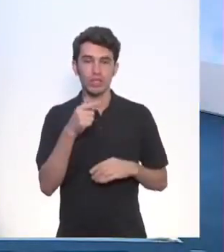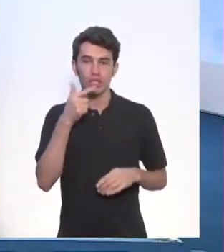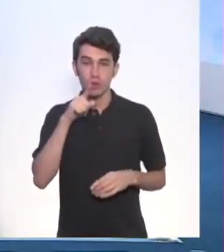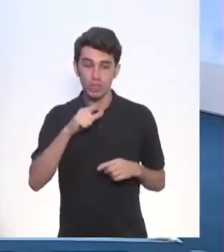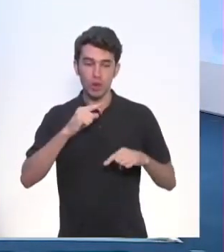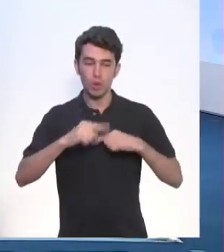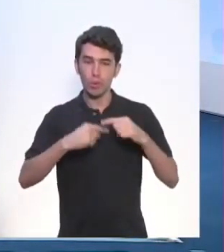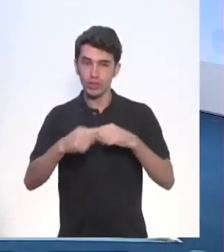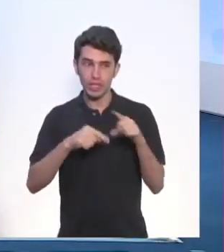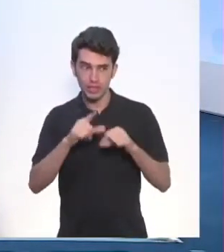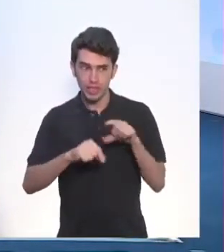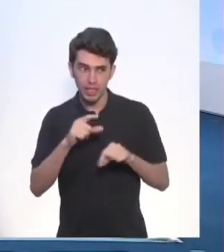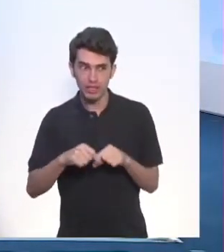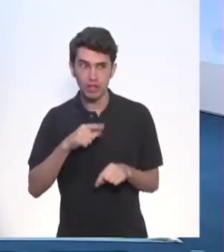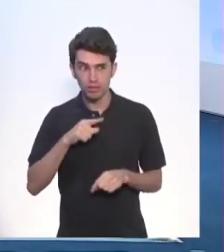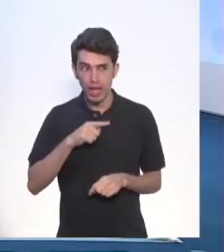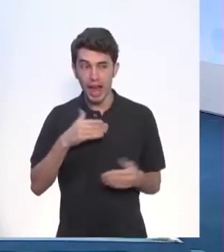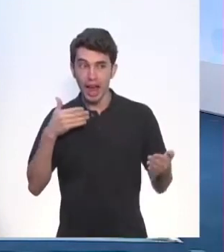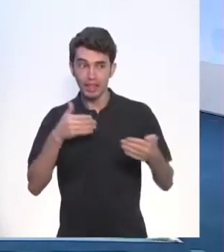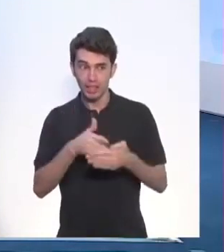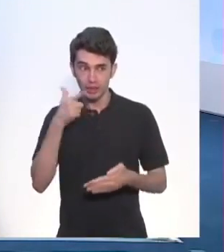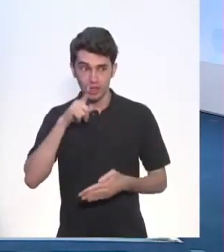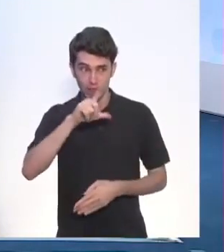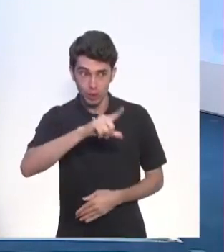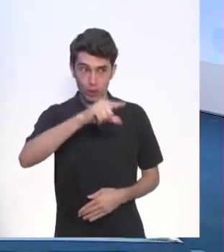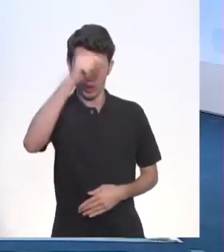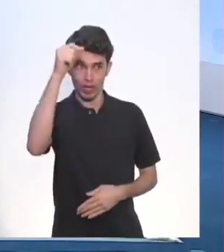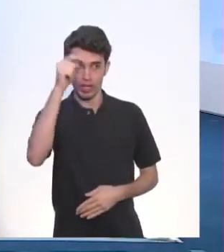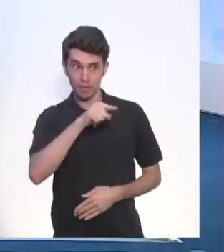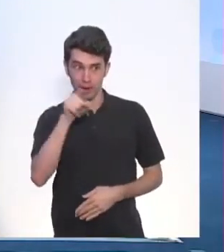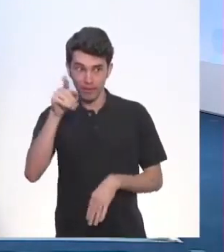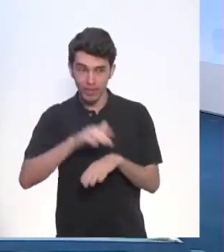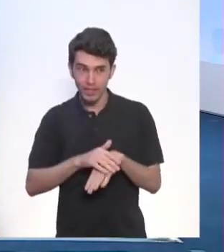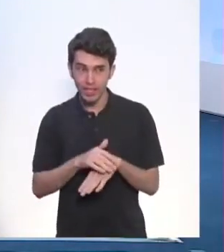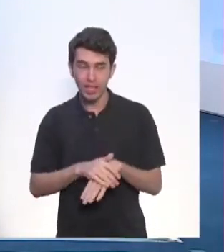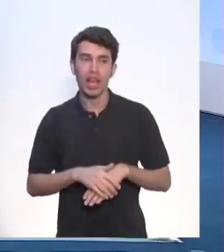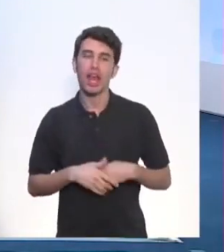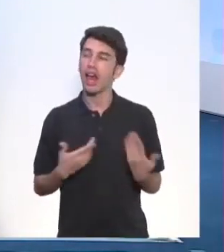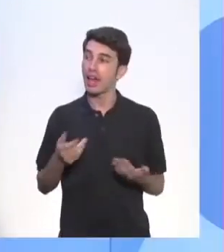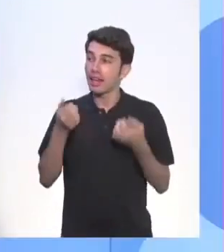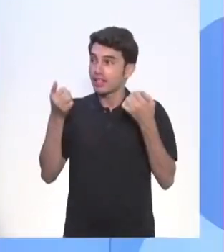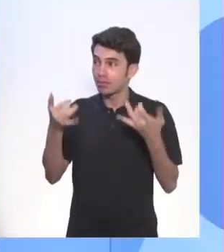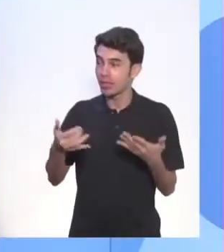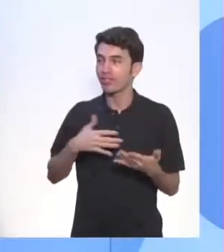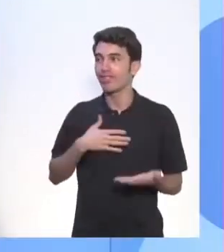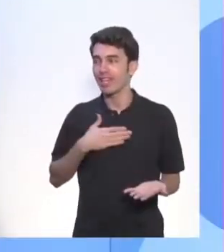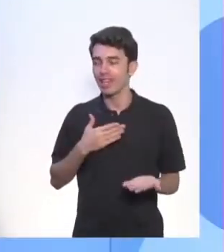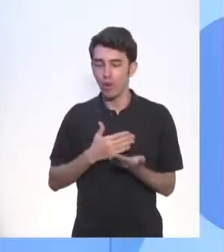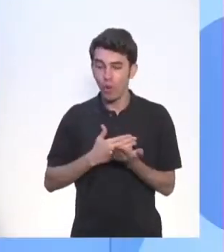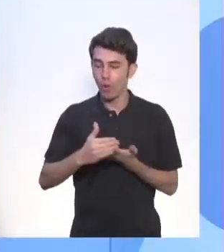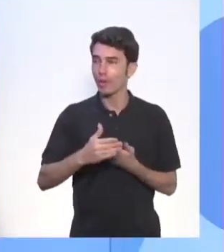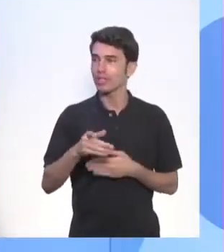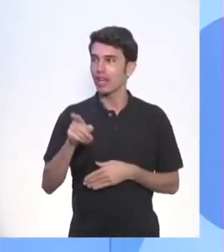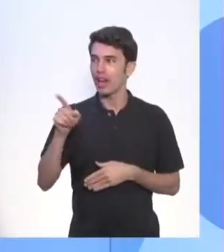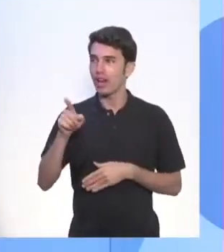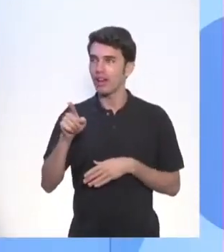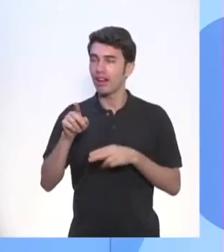seleção até ser escolhida para a missão, e ela aponta a universidade, né? Que ela começou